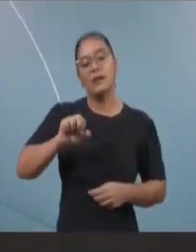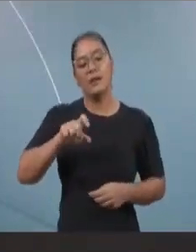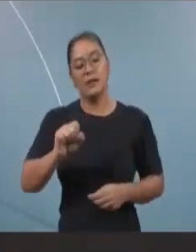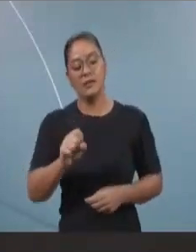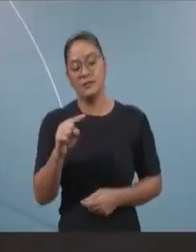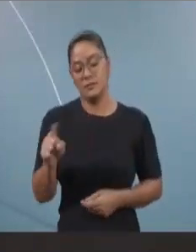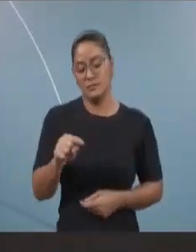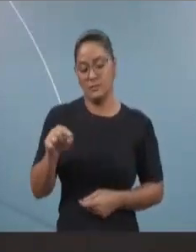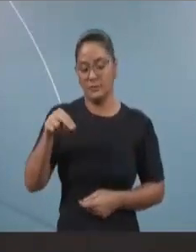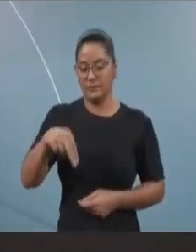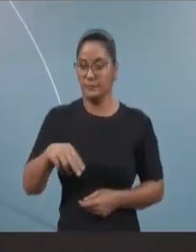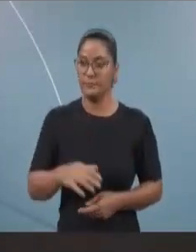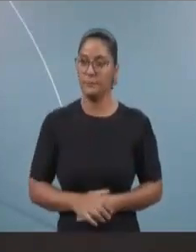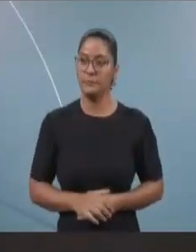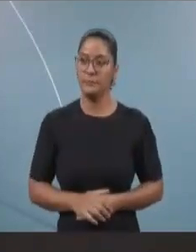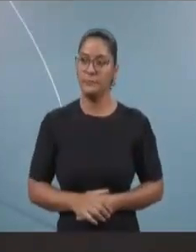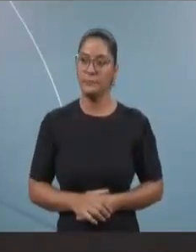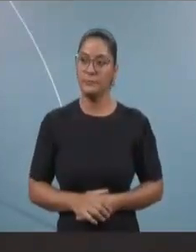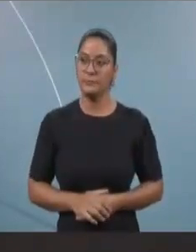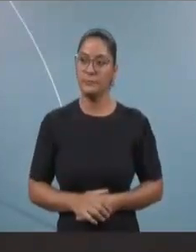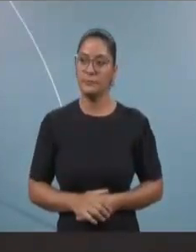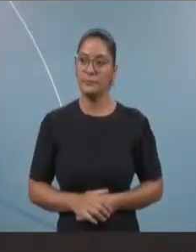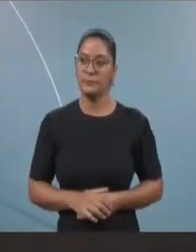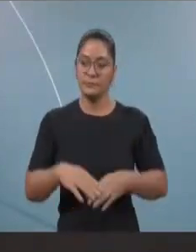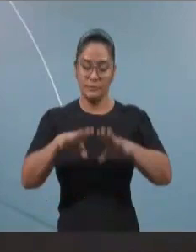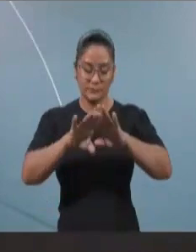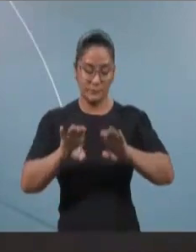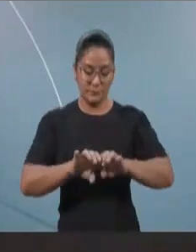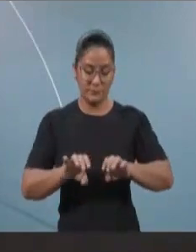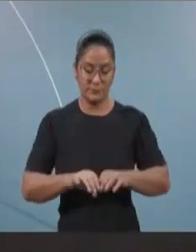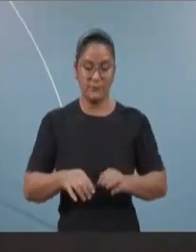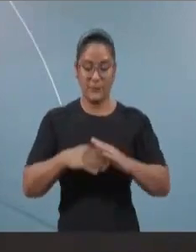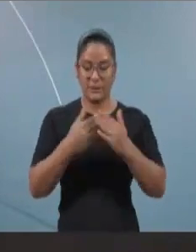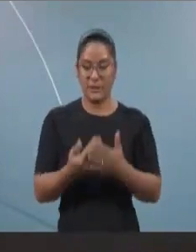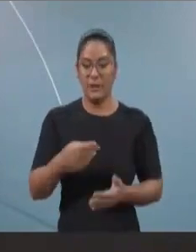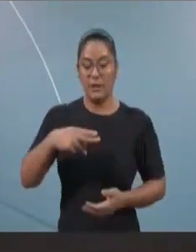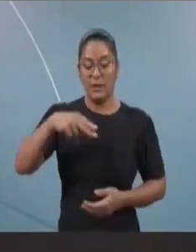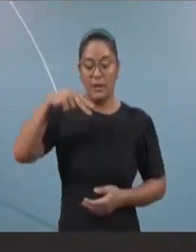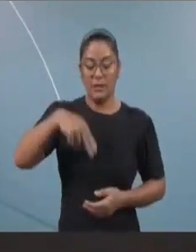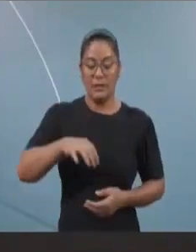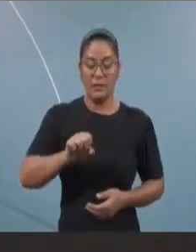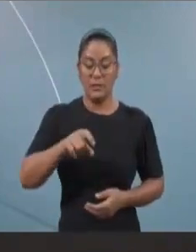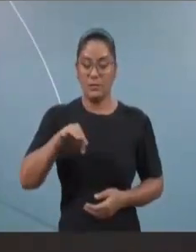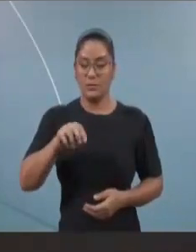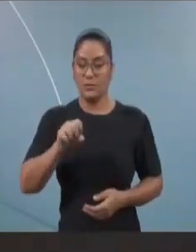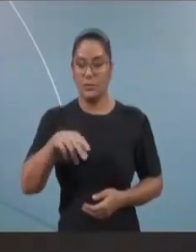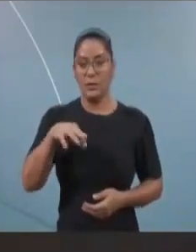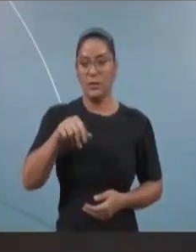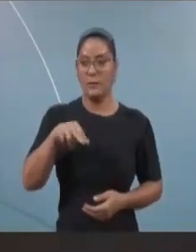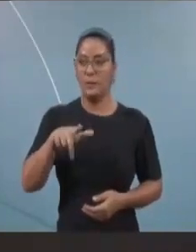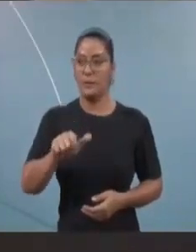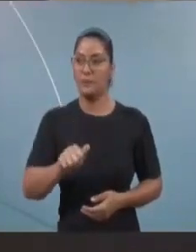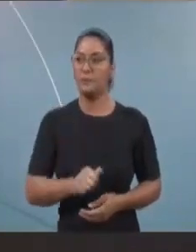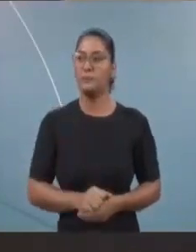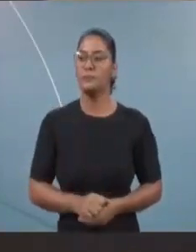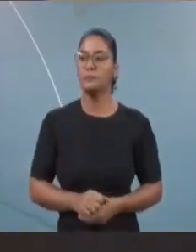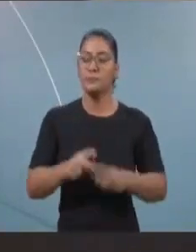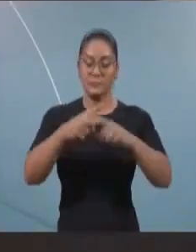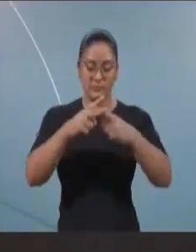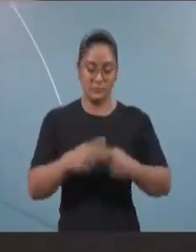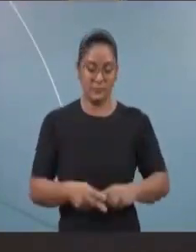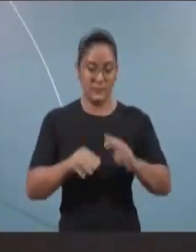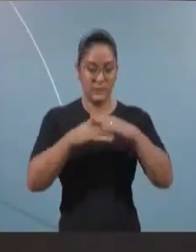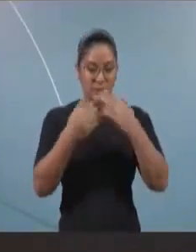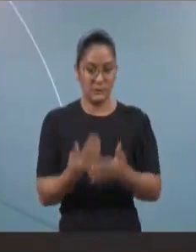Natal obras de reestruturação da escola Nestor Lima localizado em Lagoa Nova reforma da